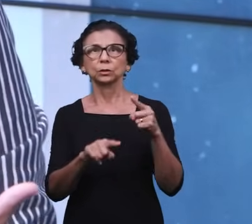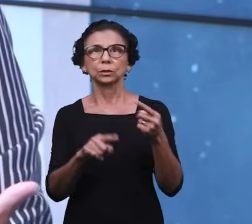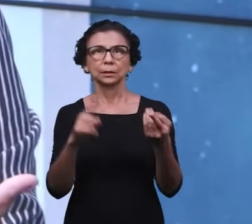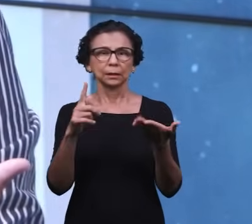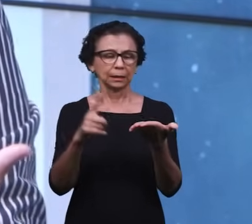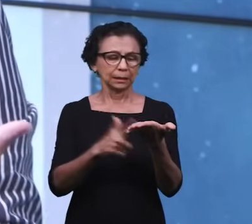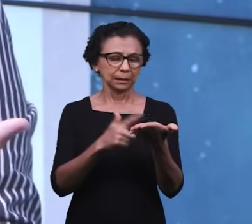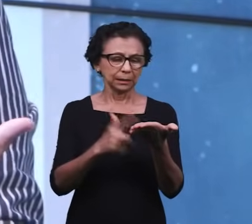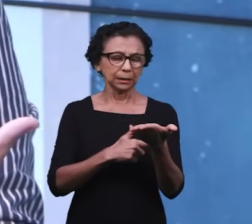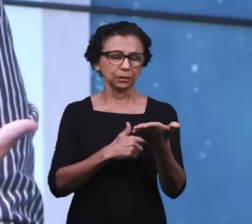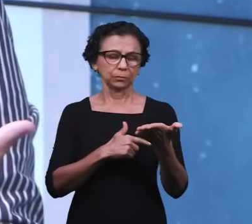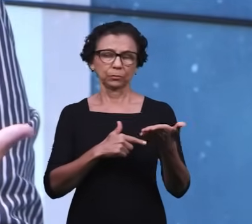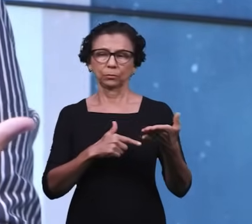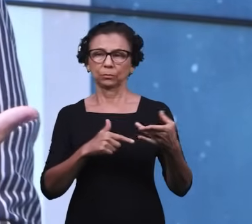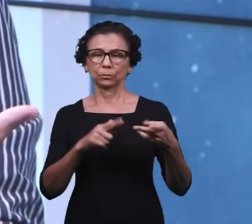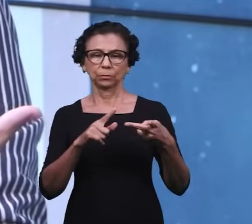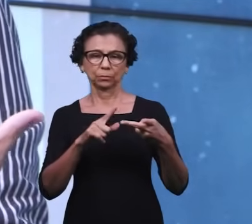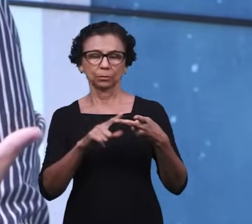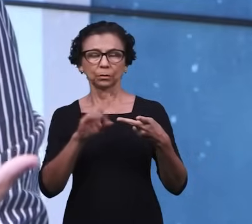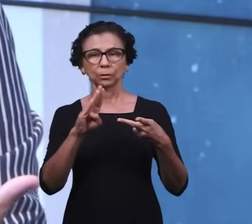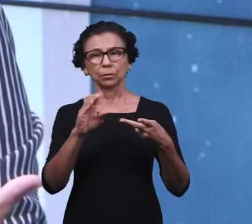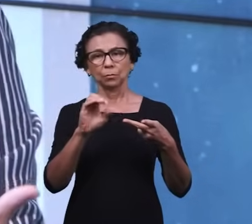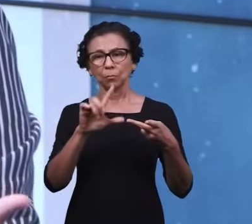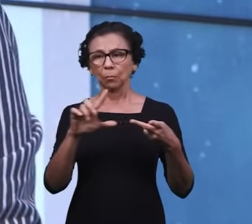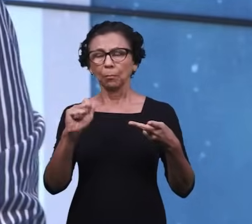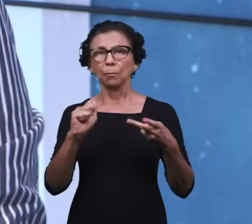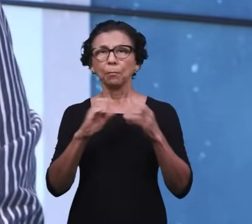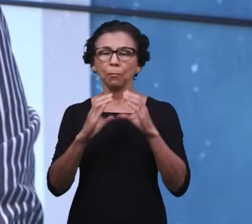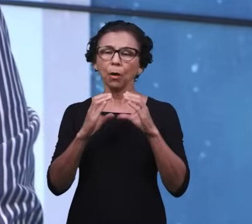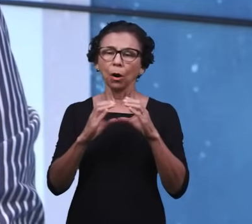livro, bola, ele nomeava. Mas se eu perguntasse o que é